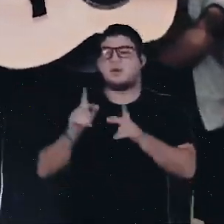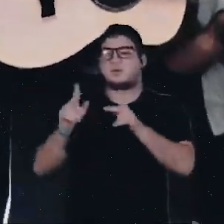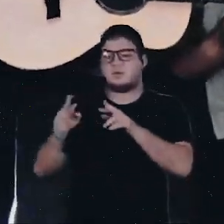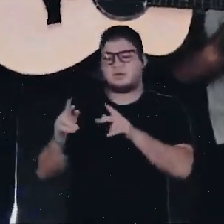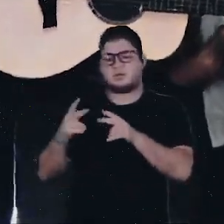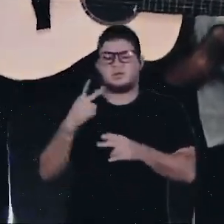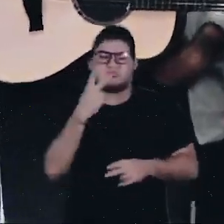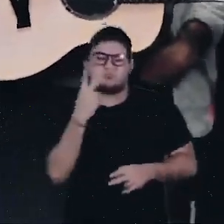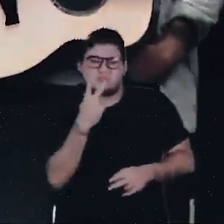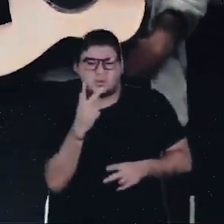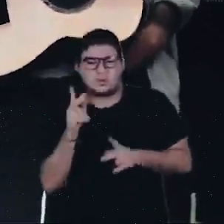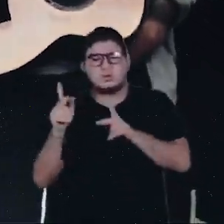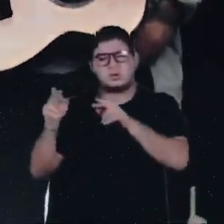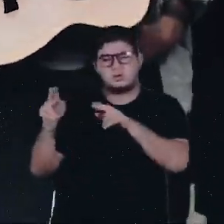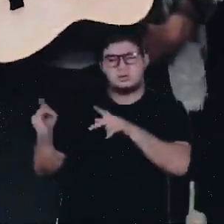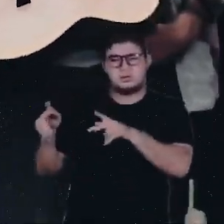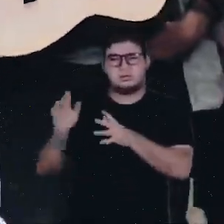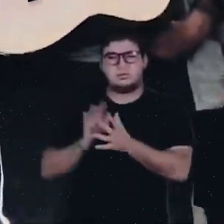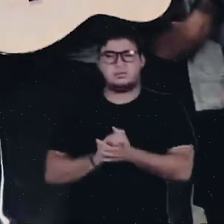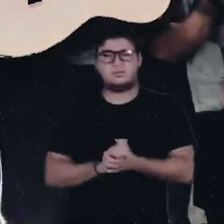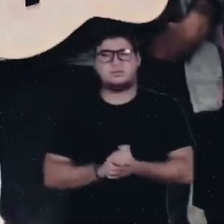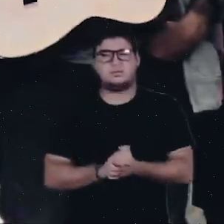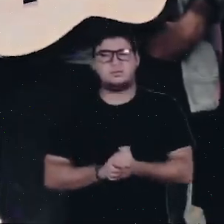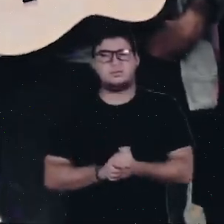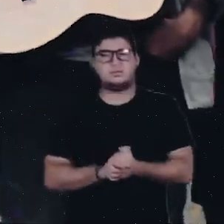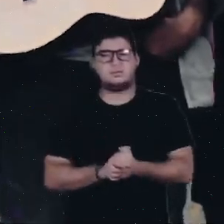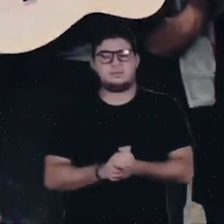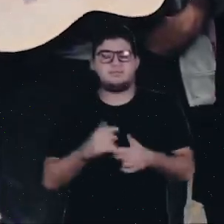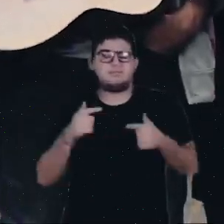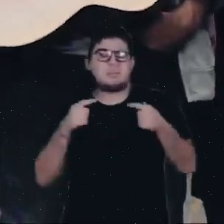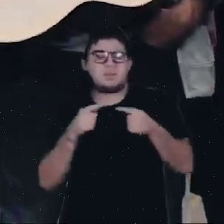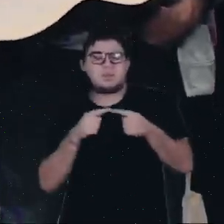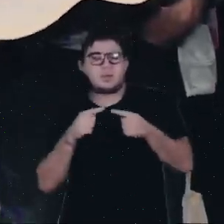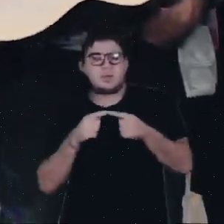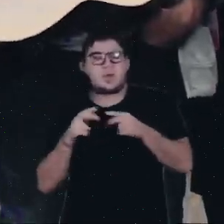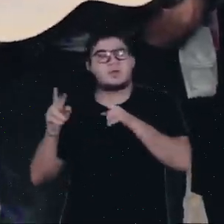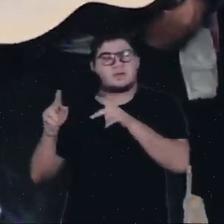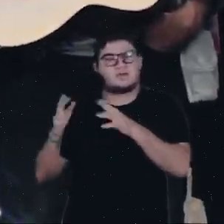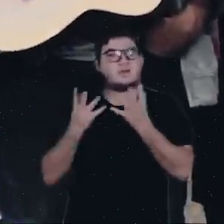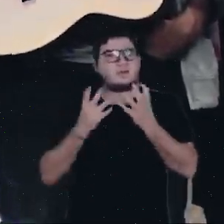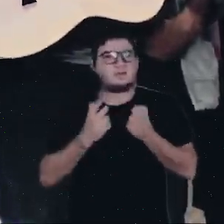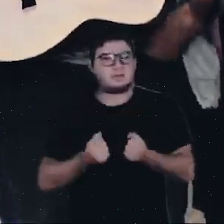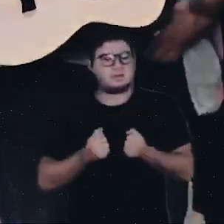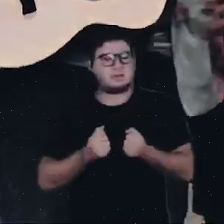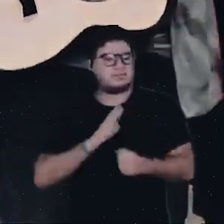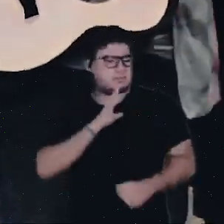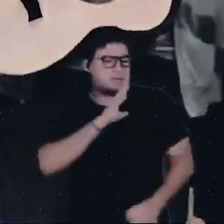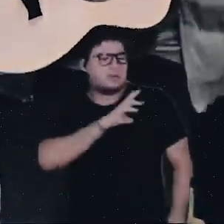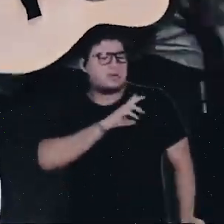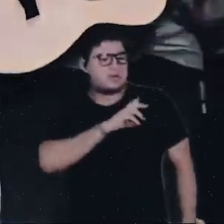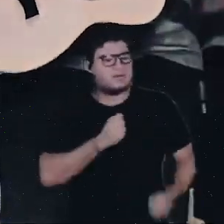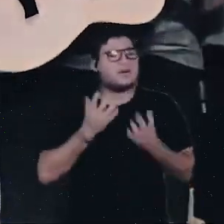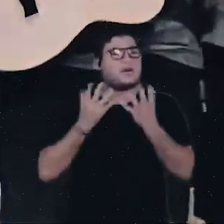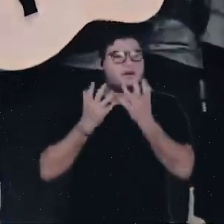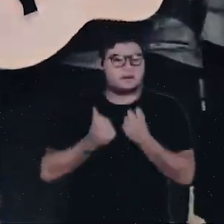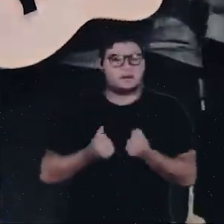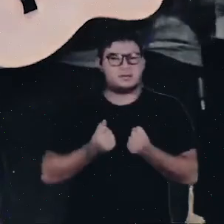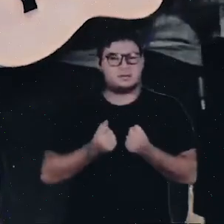coisas diferentes. Amar implica em aceitar, não implica